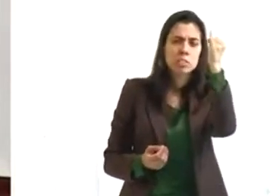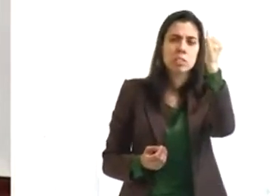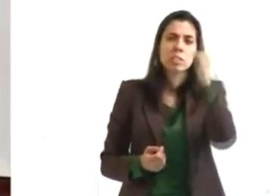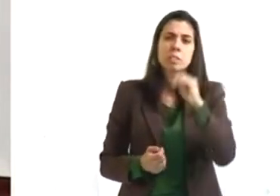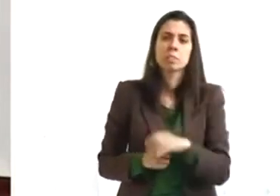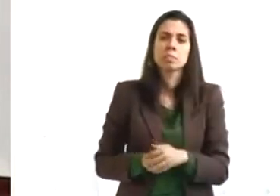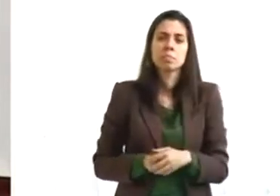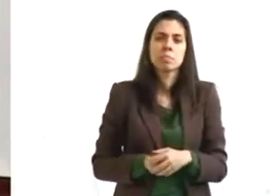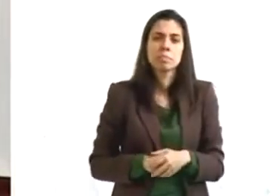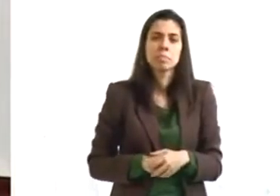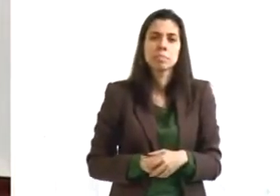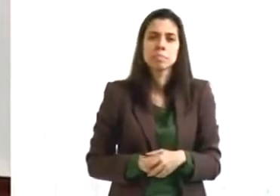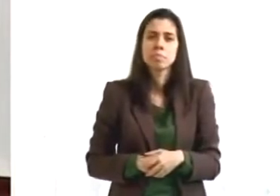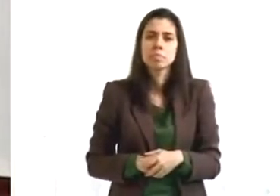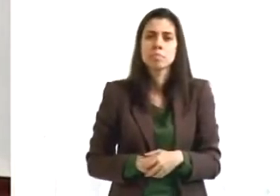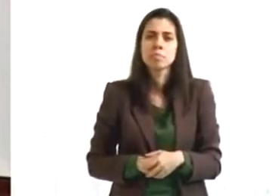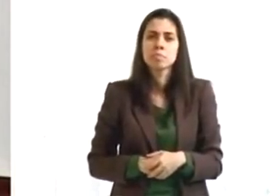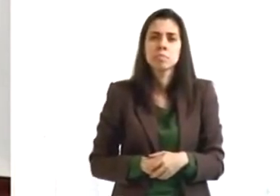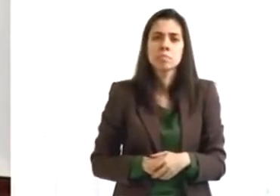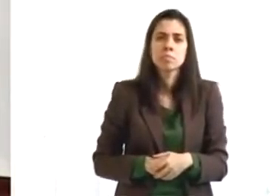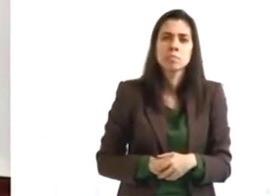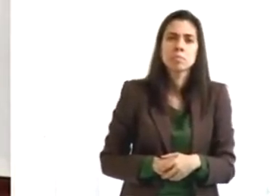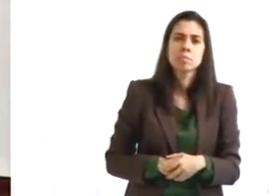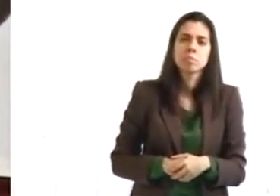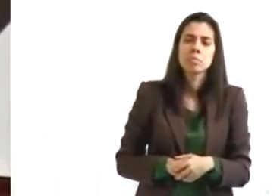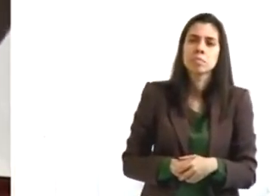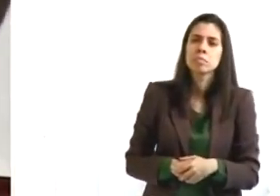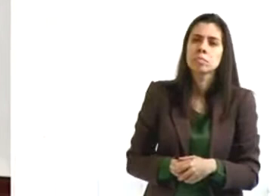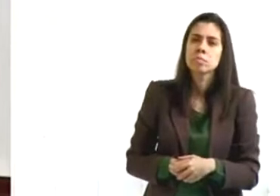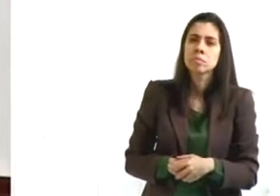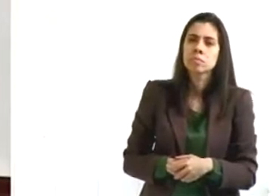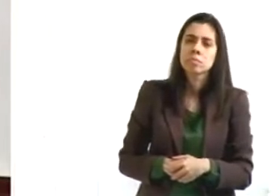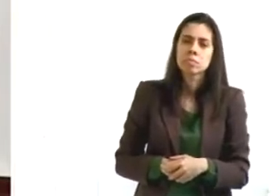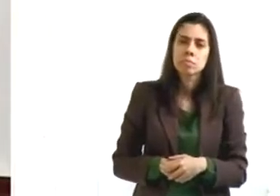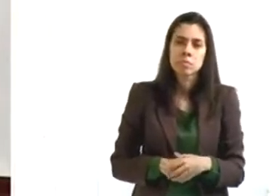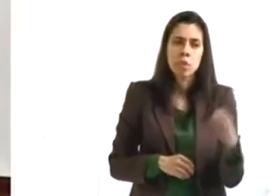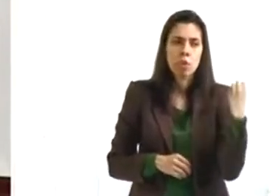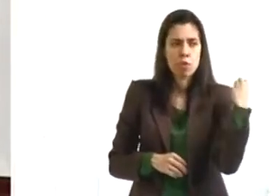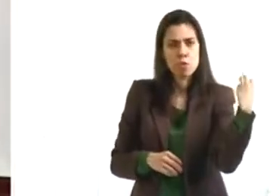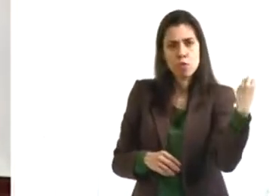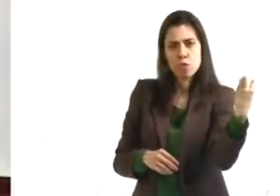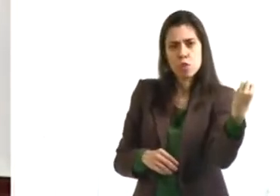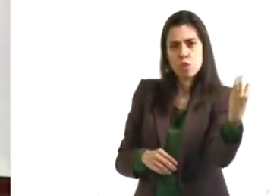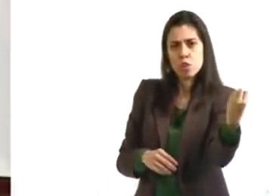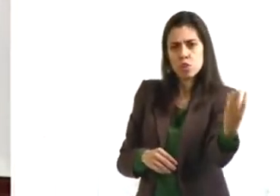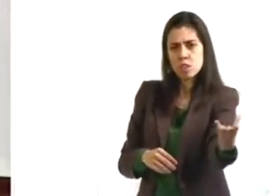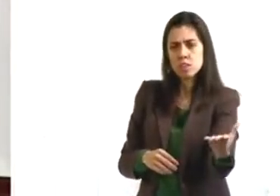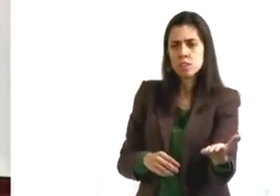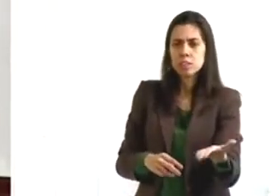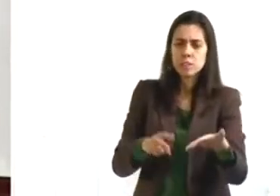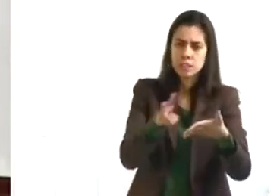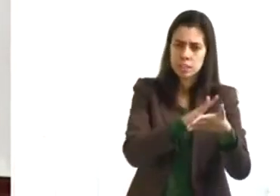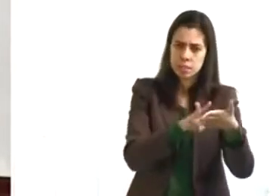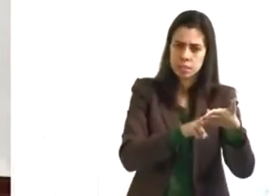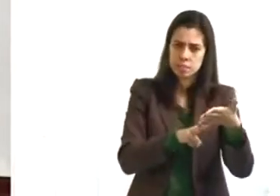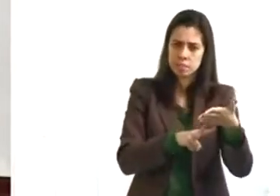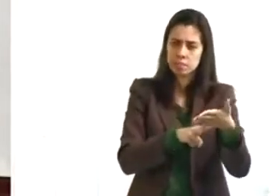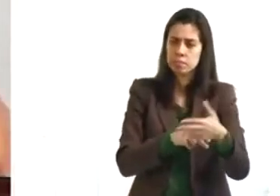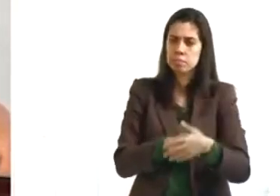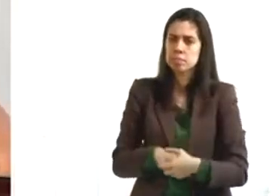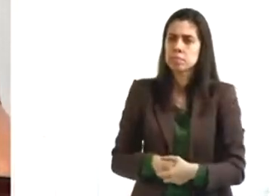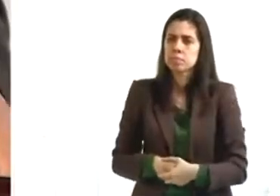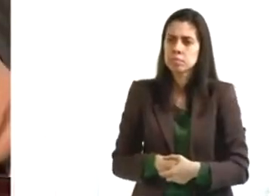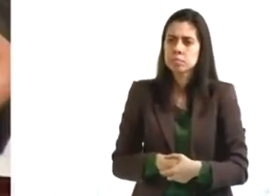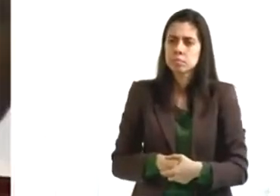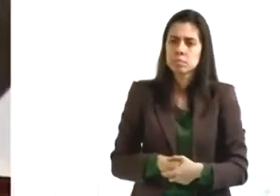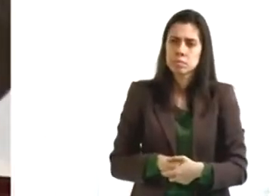da rainha mãe, e ele está voltando para a Etiópia e está lendo o livro do profeta Isaías. E agora vem